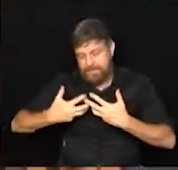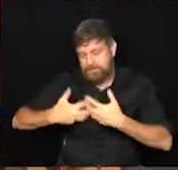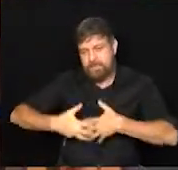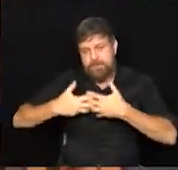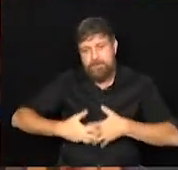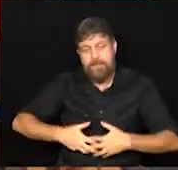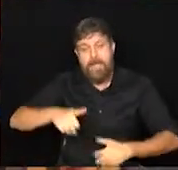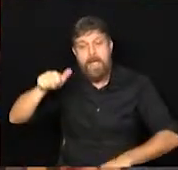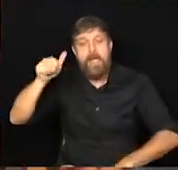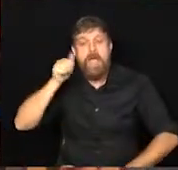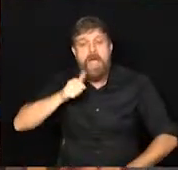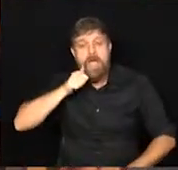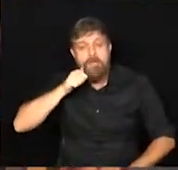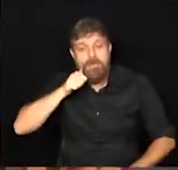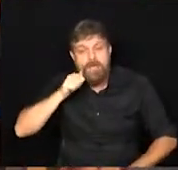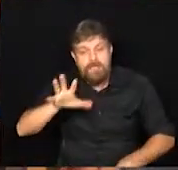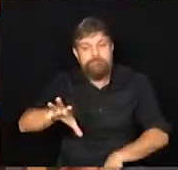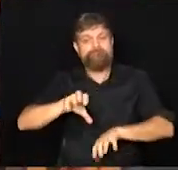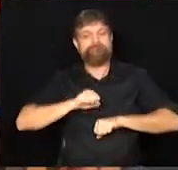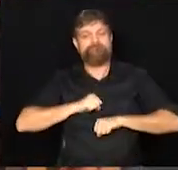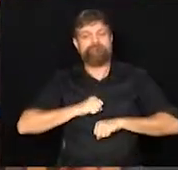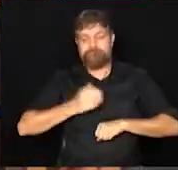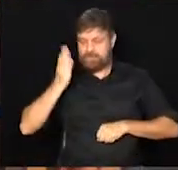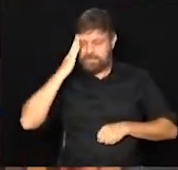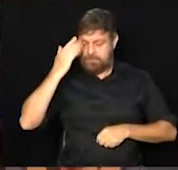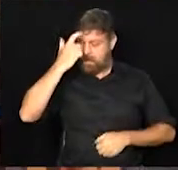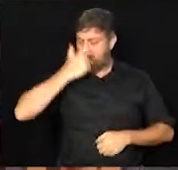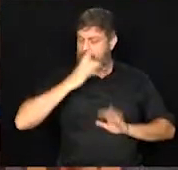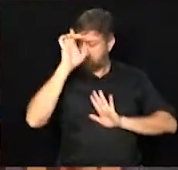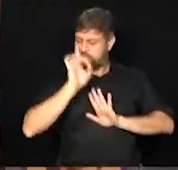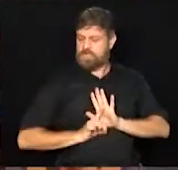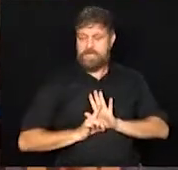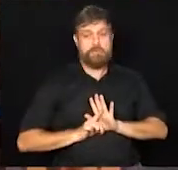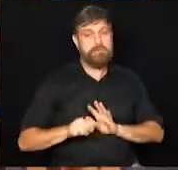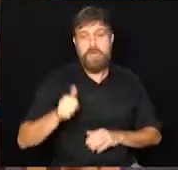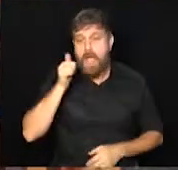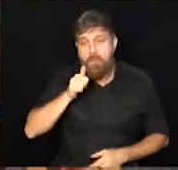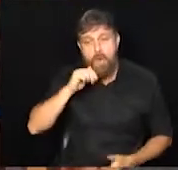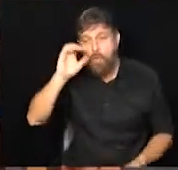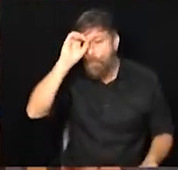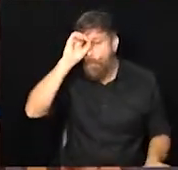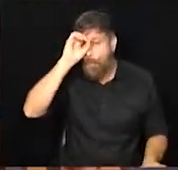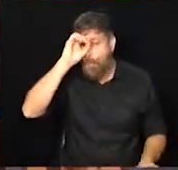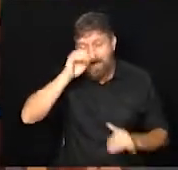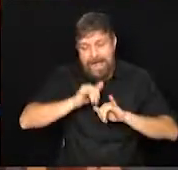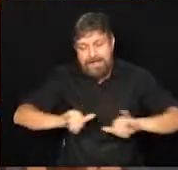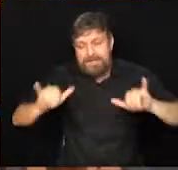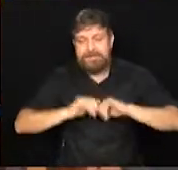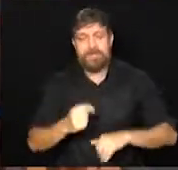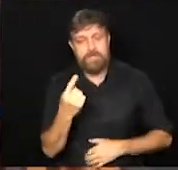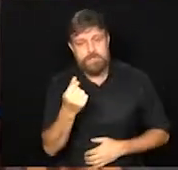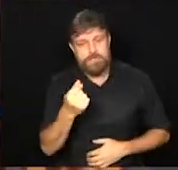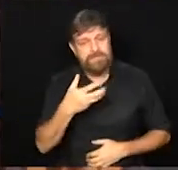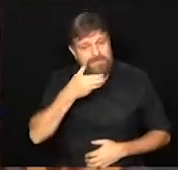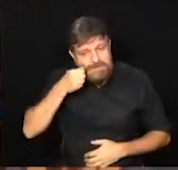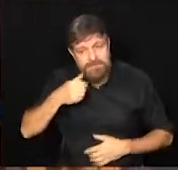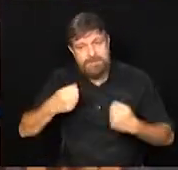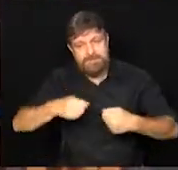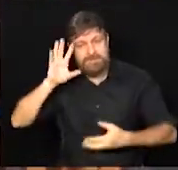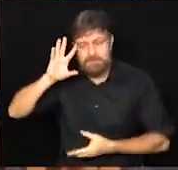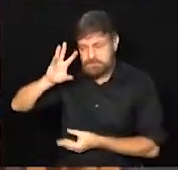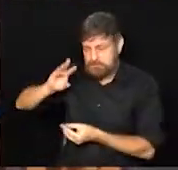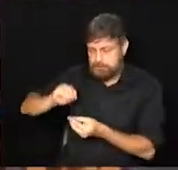que essas mulheres saibam dos seus direitos é extremamente importante. Isso também demanda recursos. Então, quero concluir